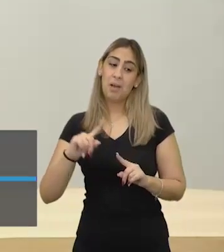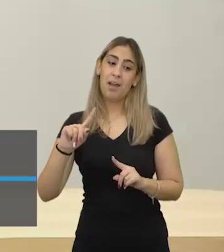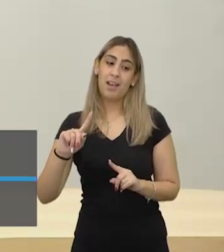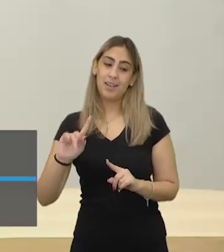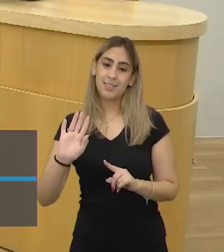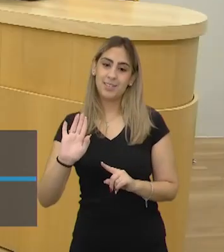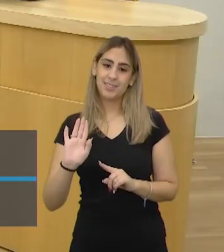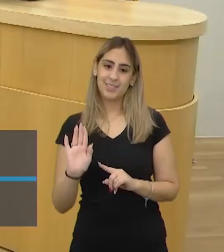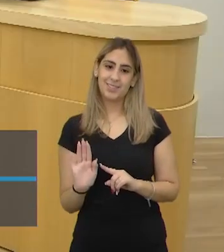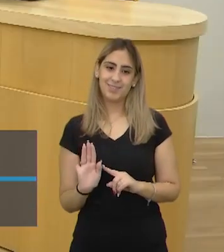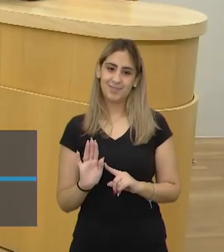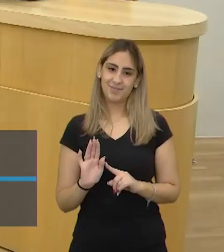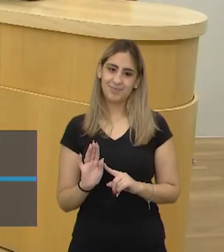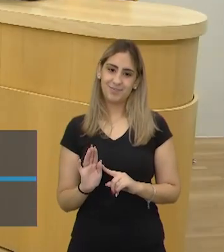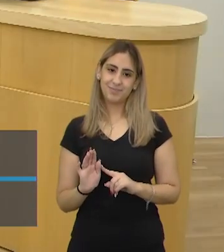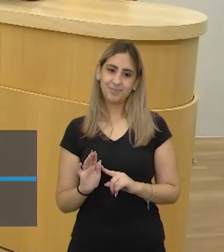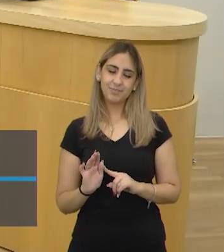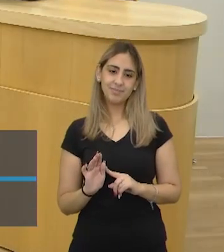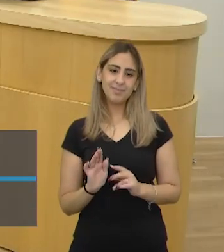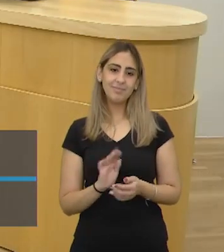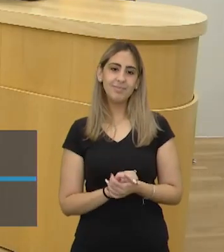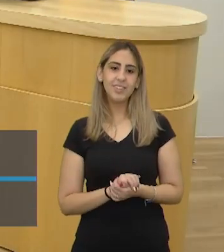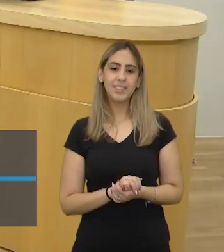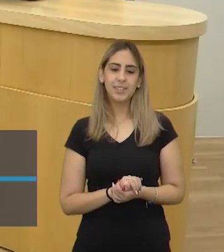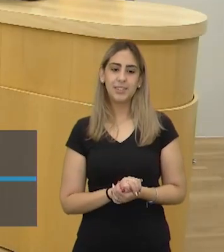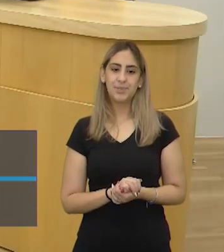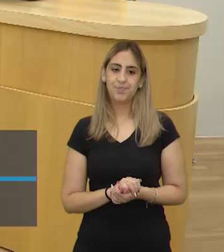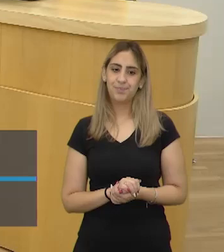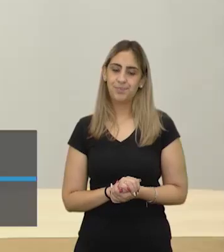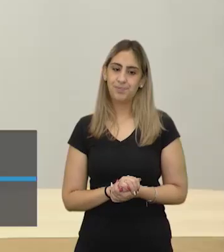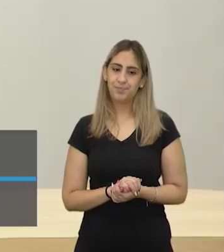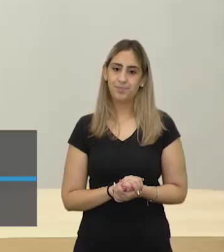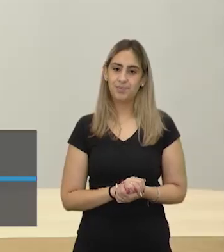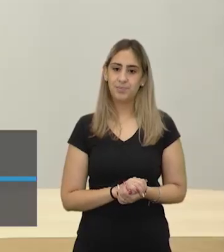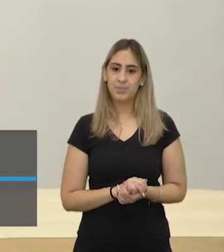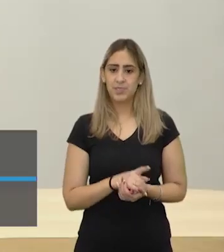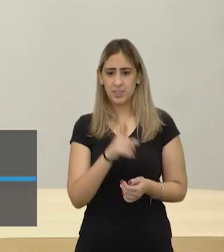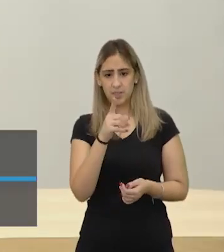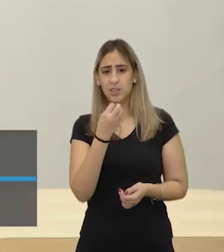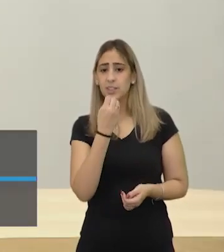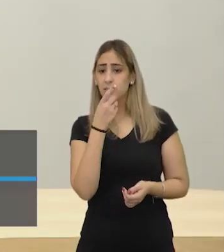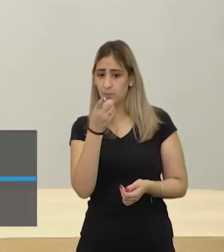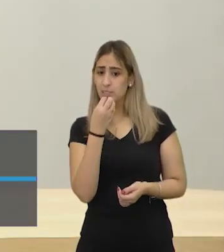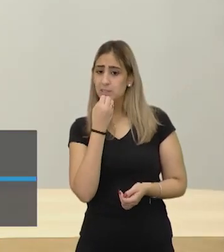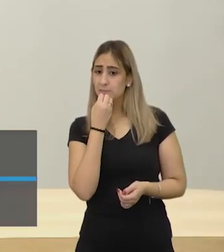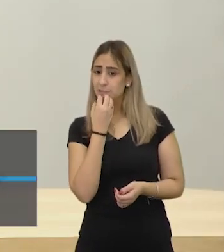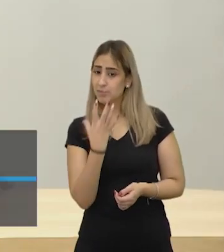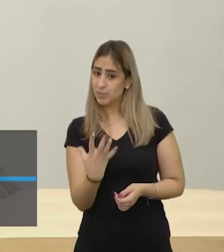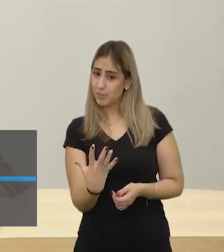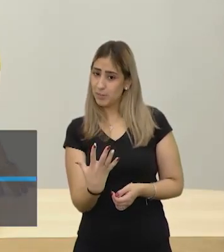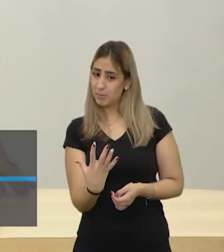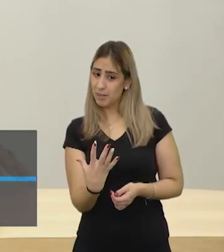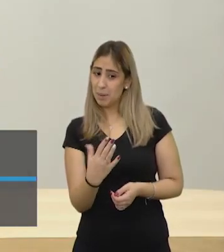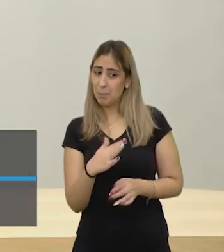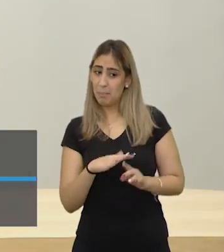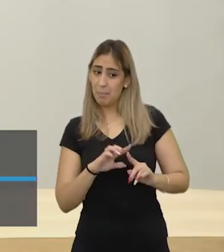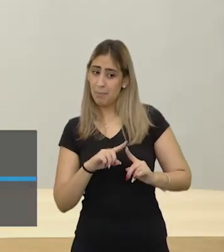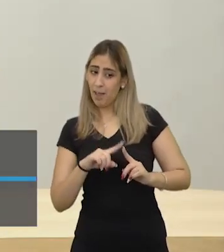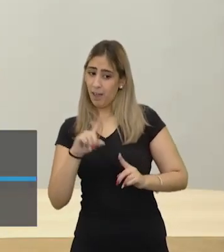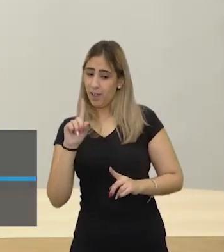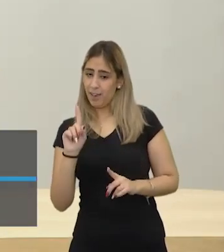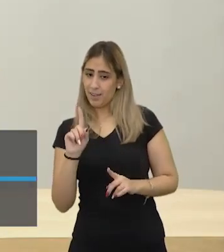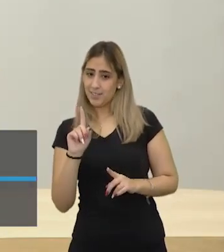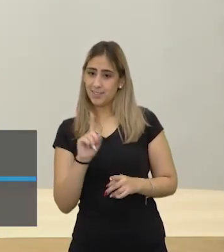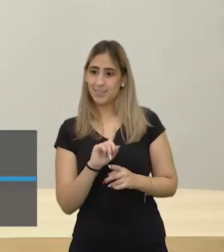Mas, aí quando ele fala esse mas, ou a professora chega na sala e fala o quê? Você foi bem. Você foi bem,